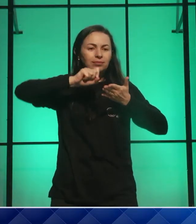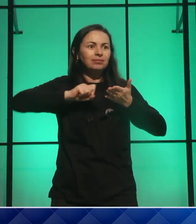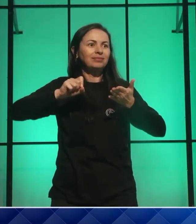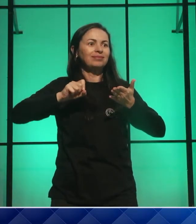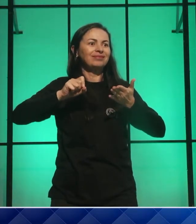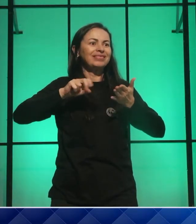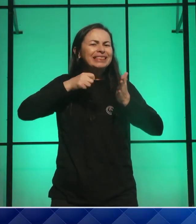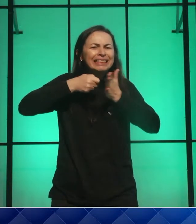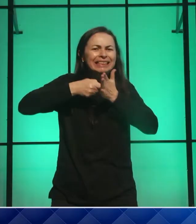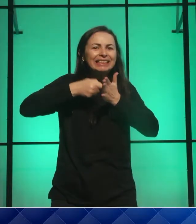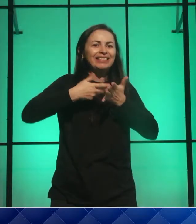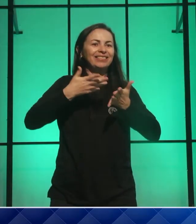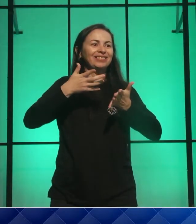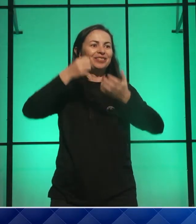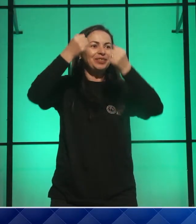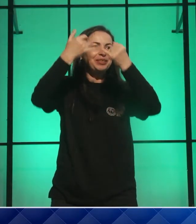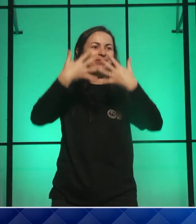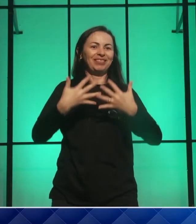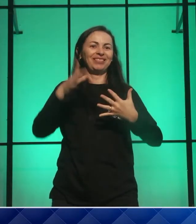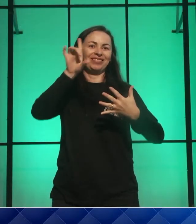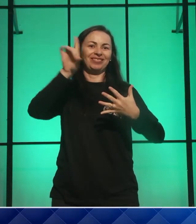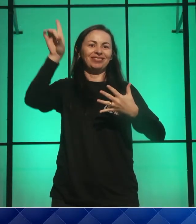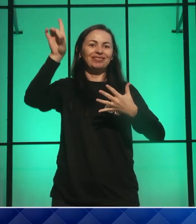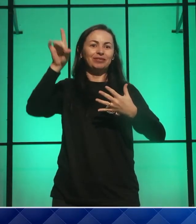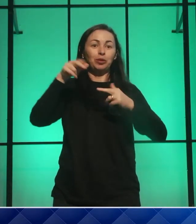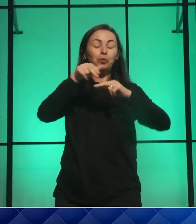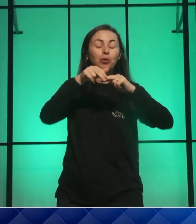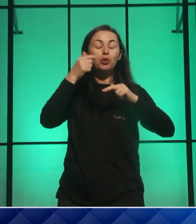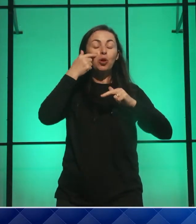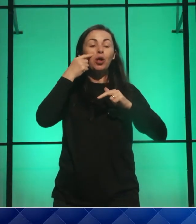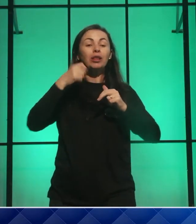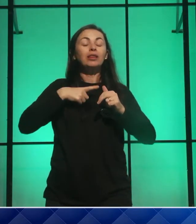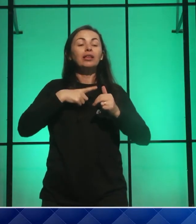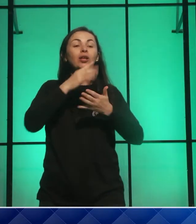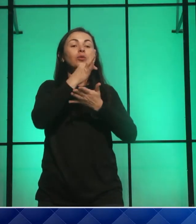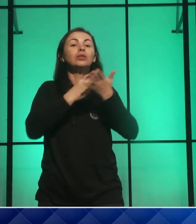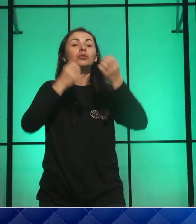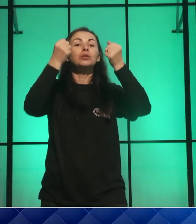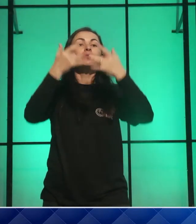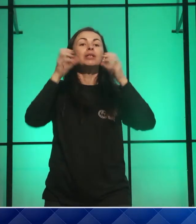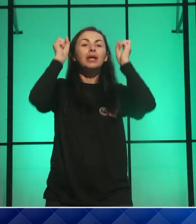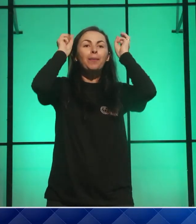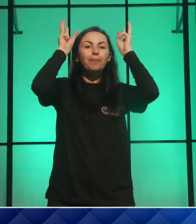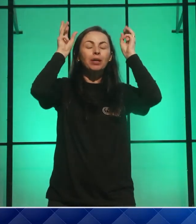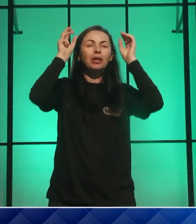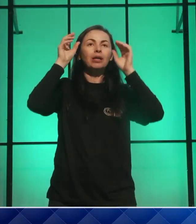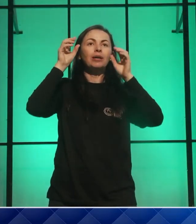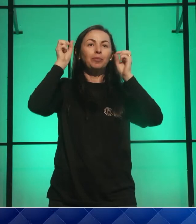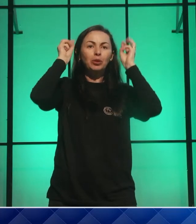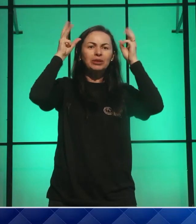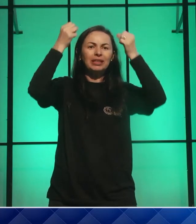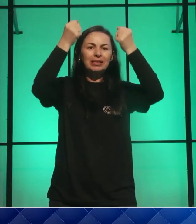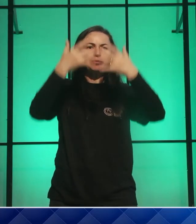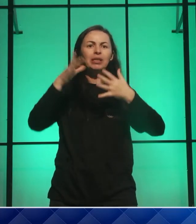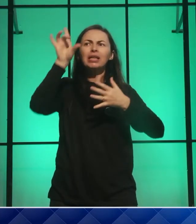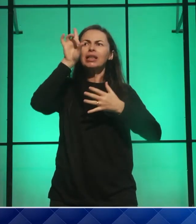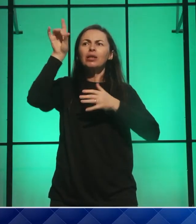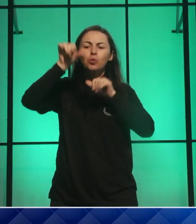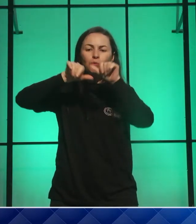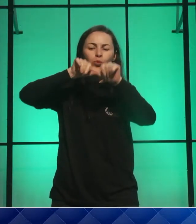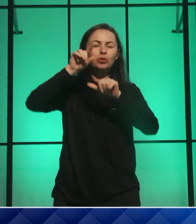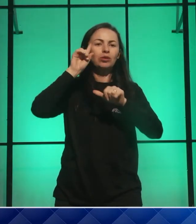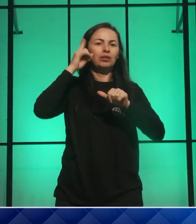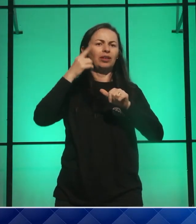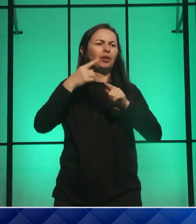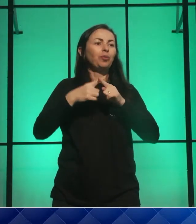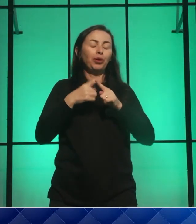aonde Moisés diz que Deus mudou de ideia, na verdade, Deus diz a Moisés, eu vou ter que punir